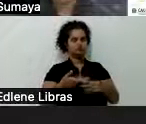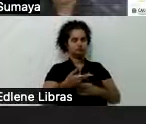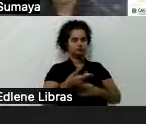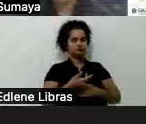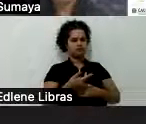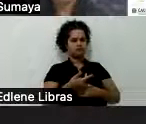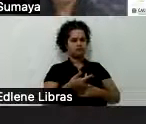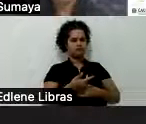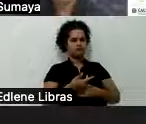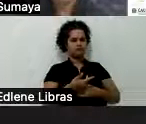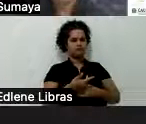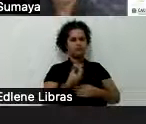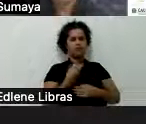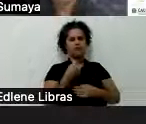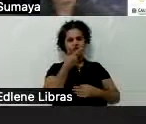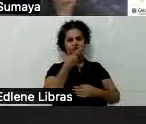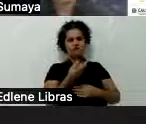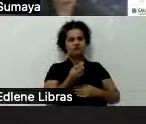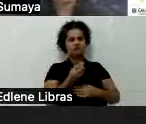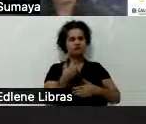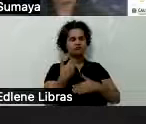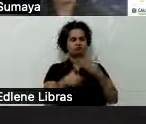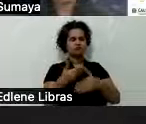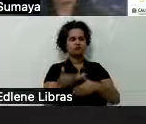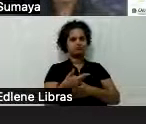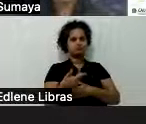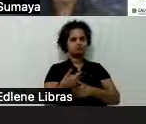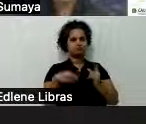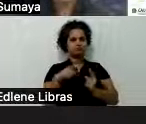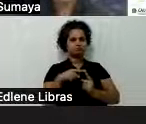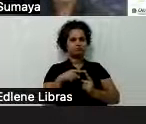como se diz, acelerar o processo de atingir essa meta, né?